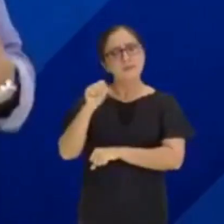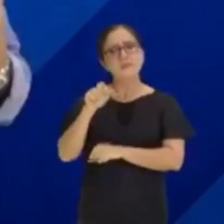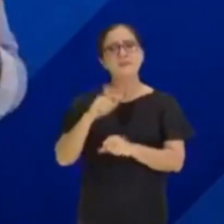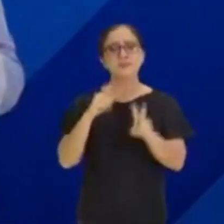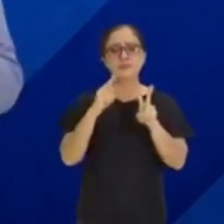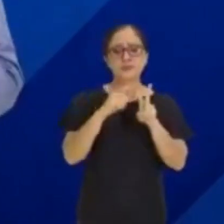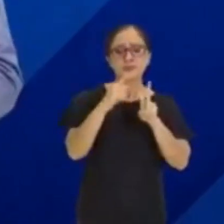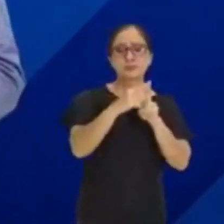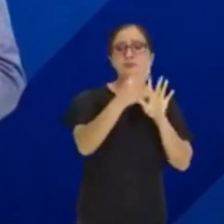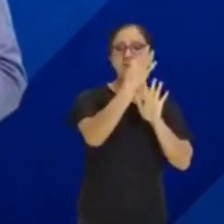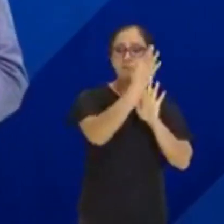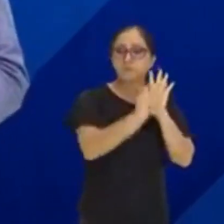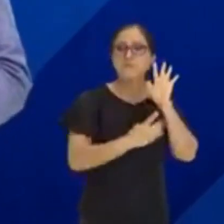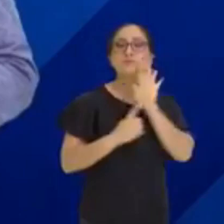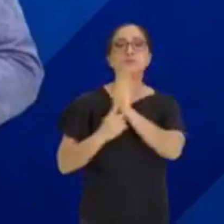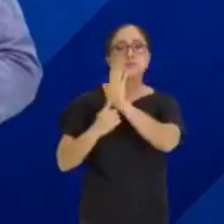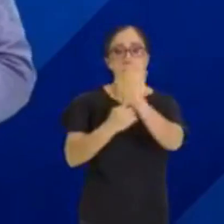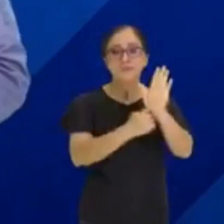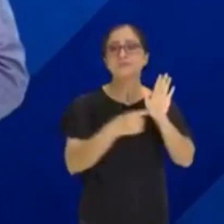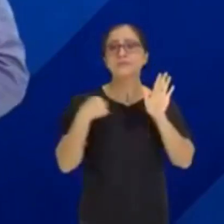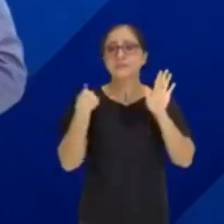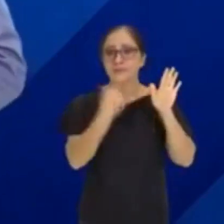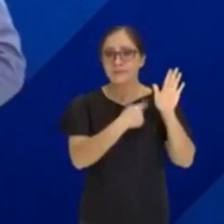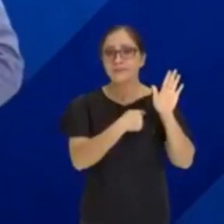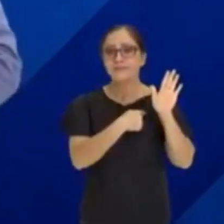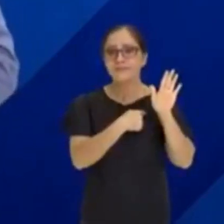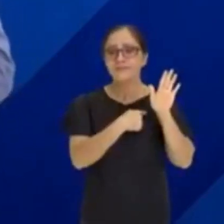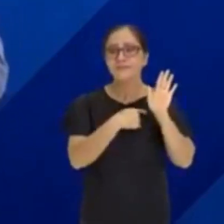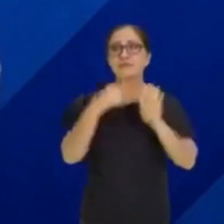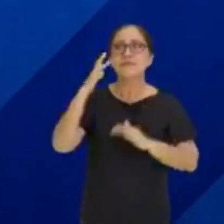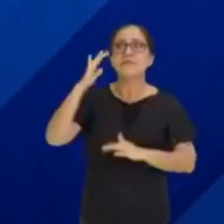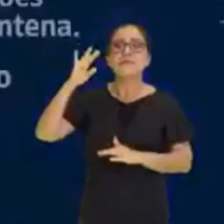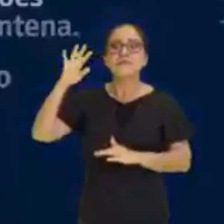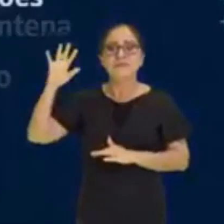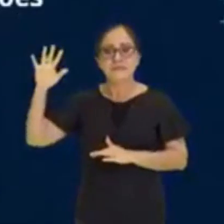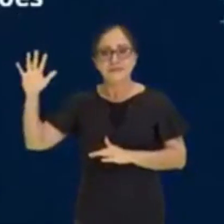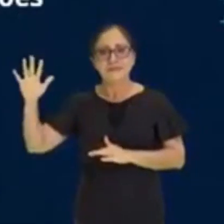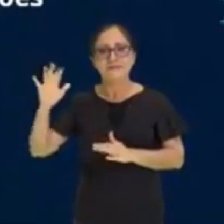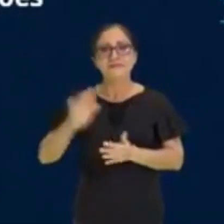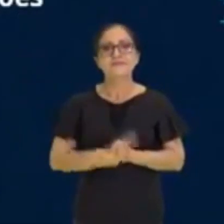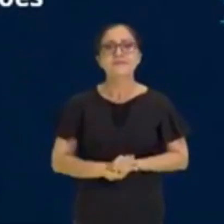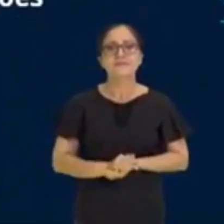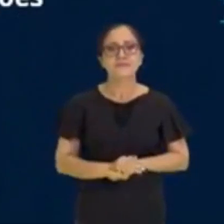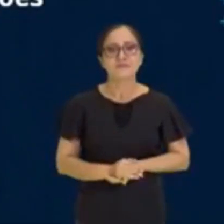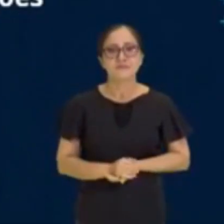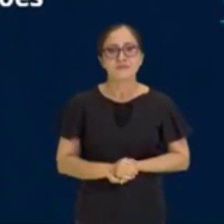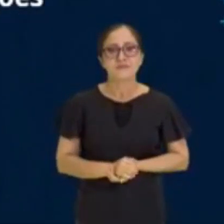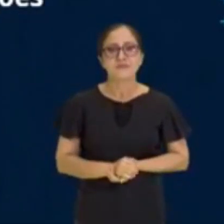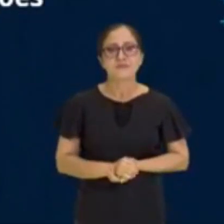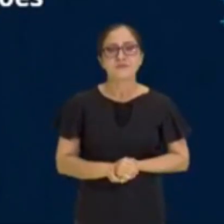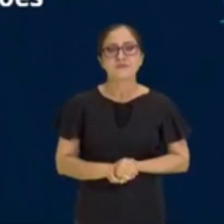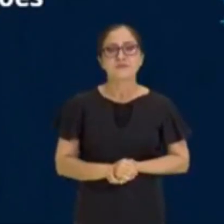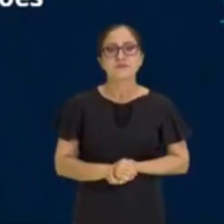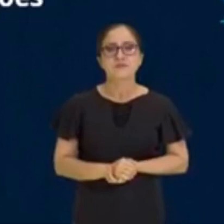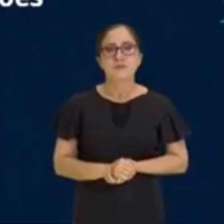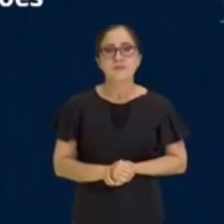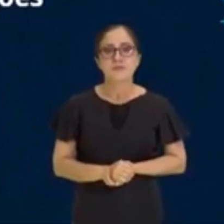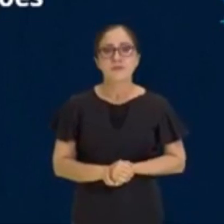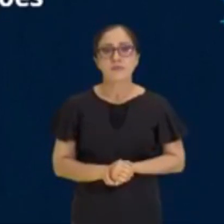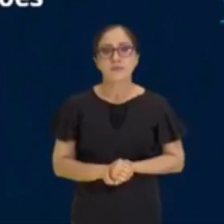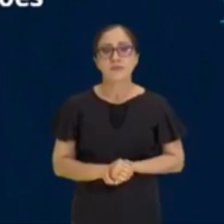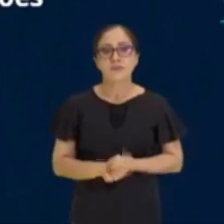indireta, eles apresentam para nós essa reflexão. Podemos avançar. Agora,